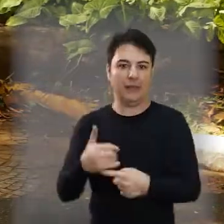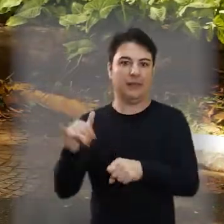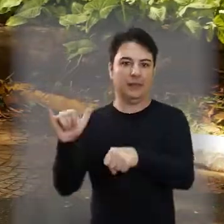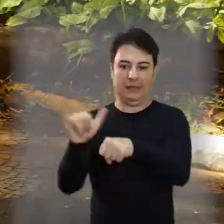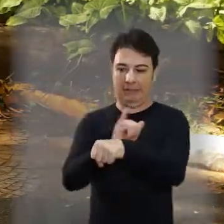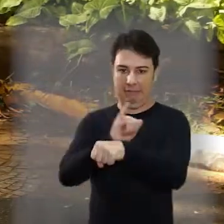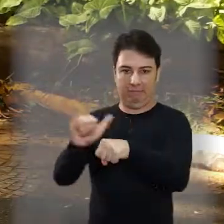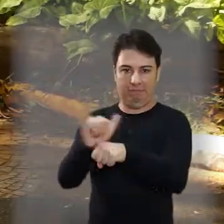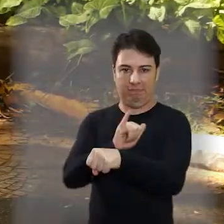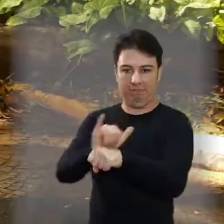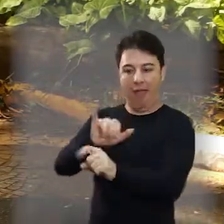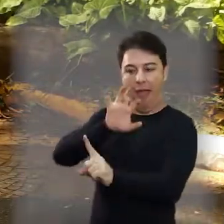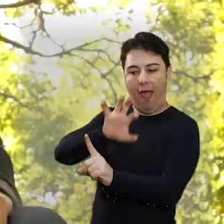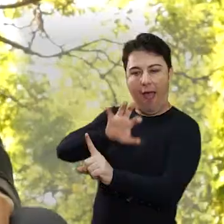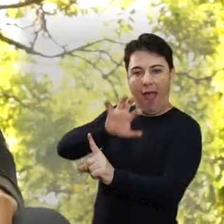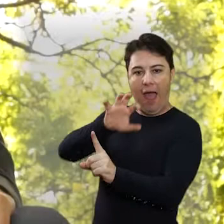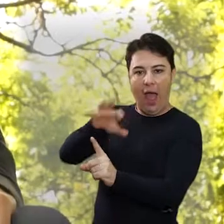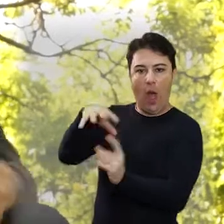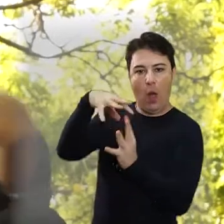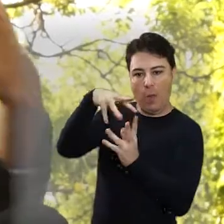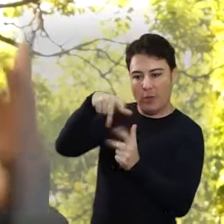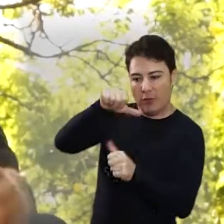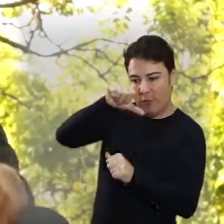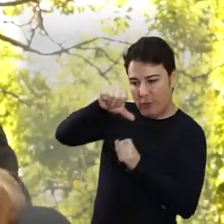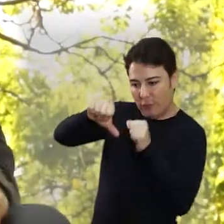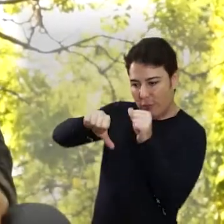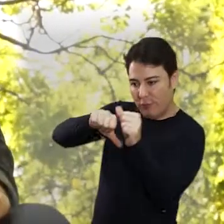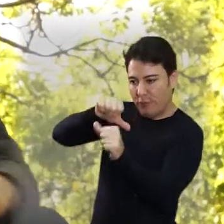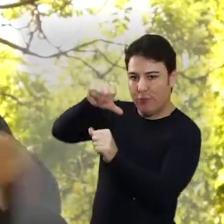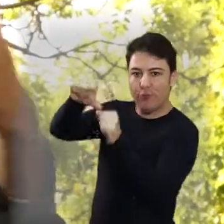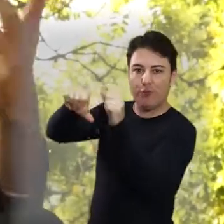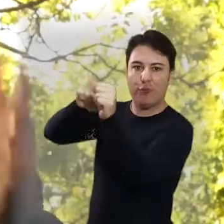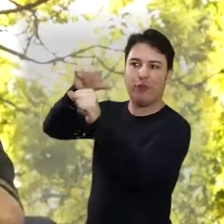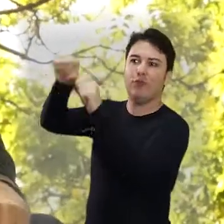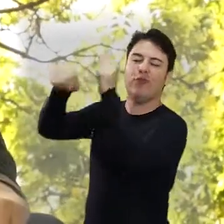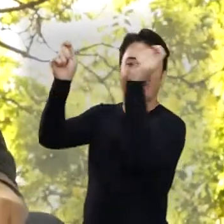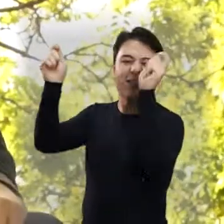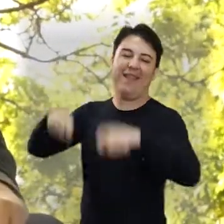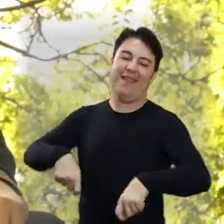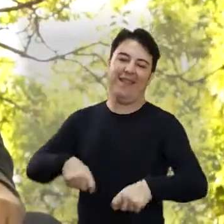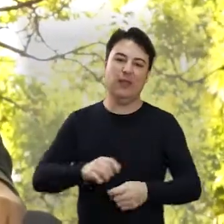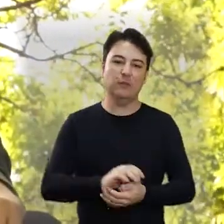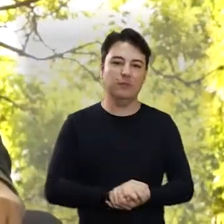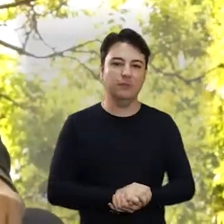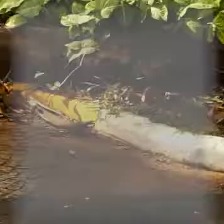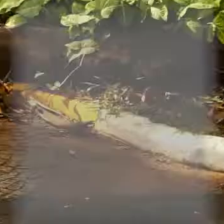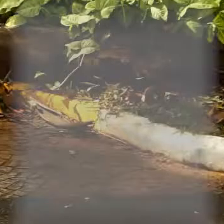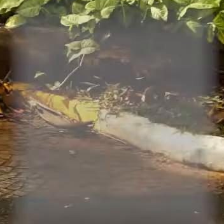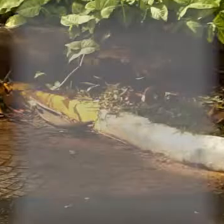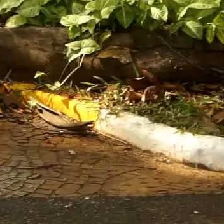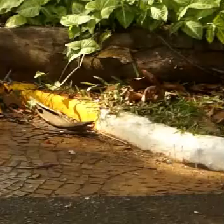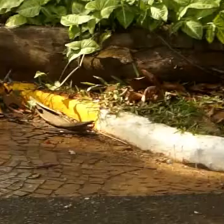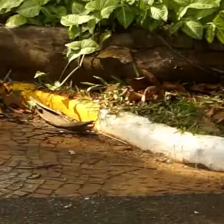que a gente tem esse apoio, que a arte funciona, de que a arte é uma ferramenta que pode sim transformar o mundo.